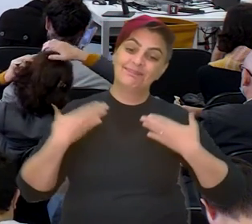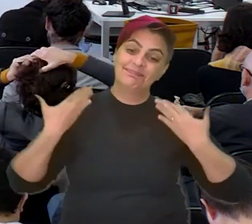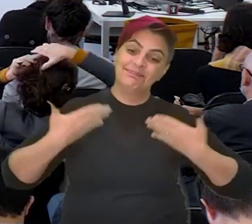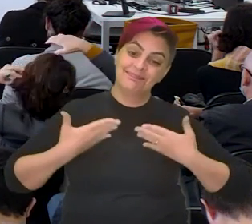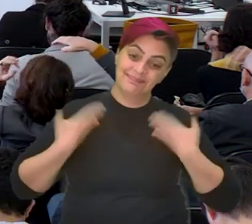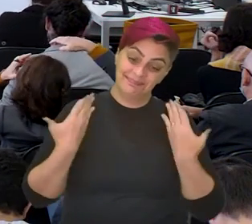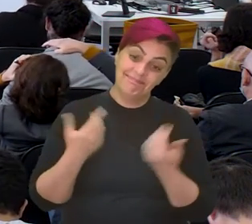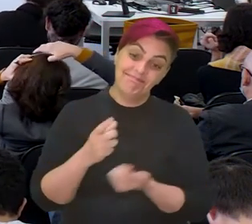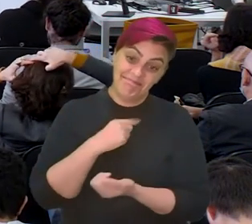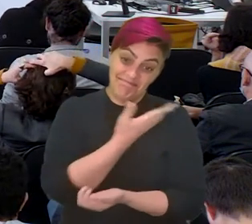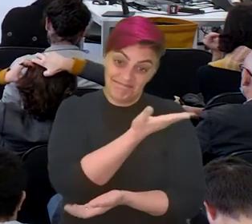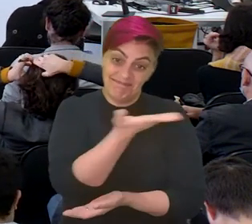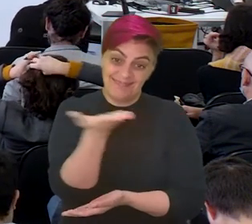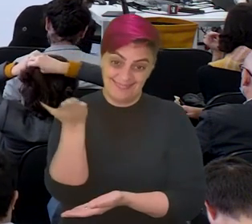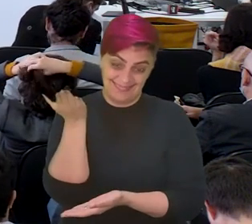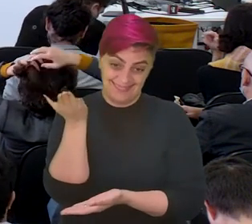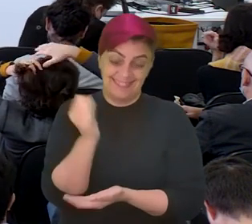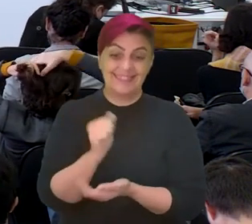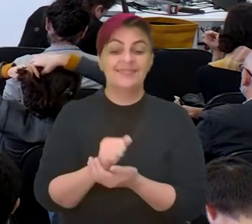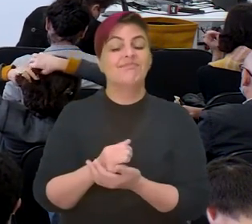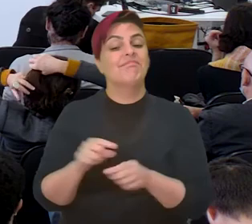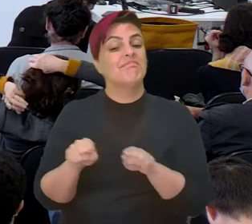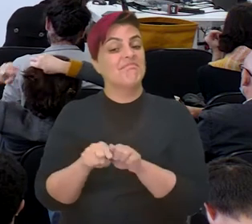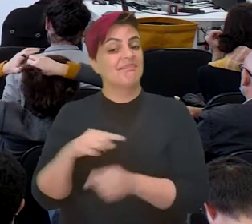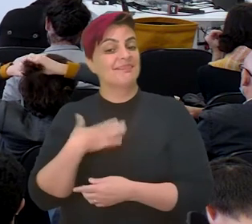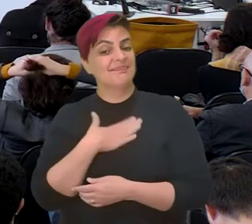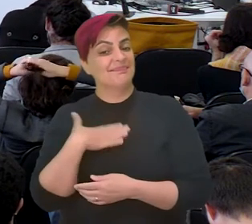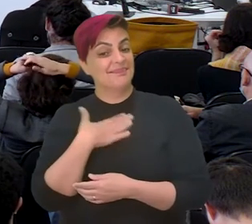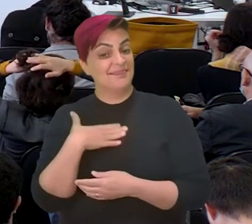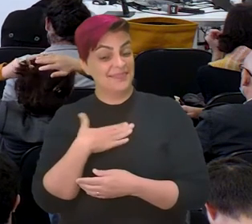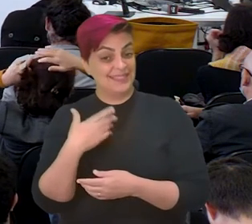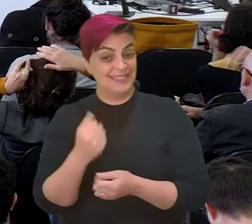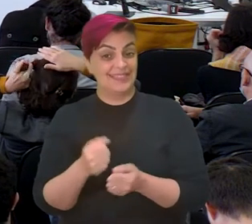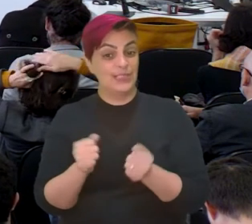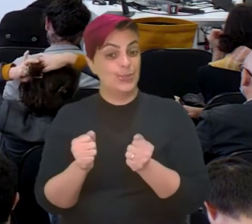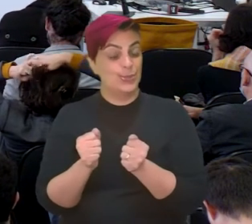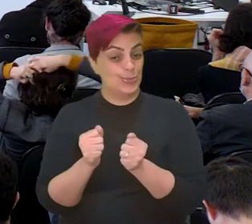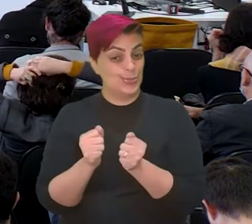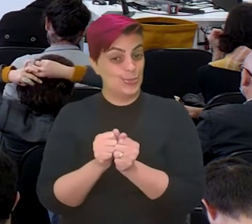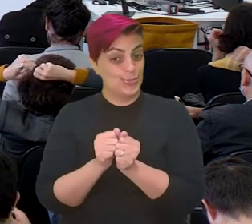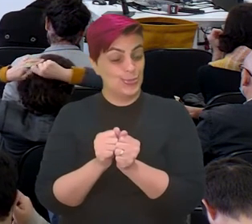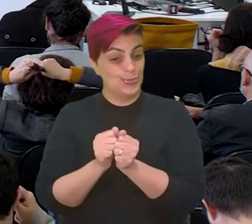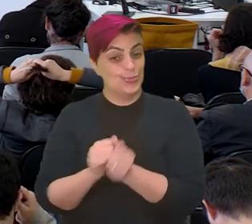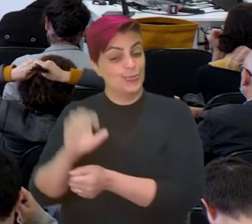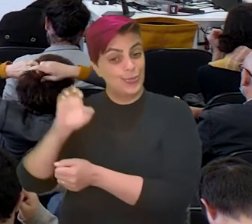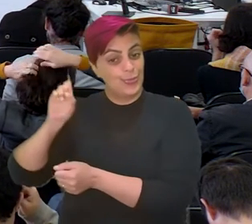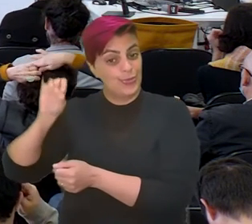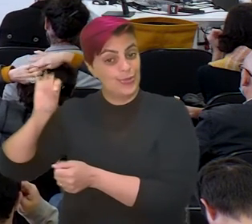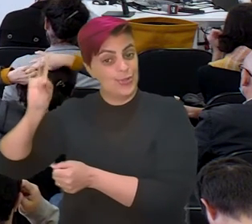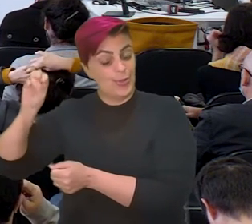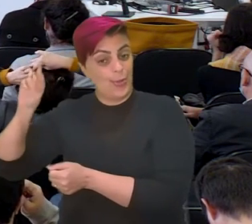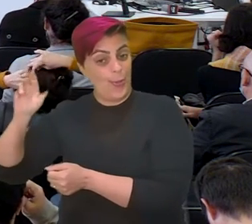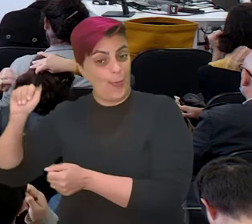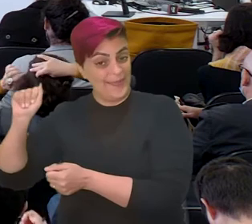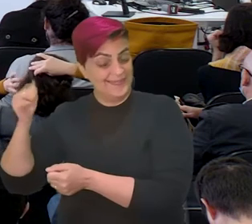muito grande tê-los aqui e um prazer poder realizar junto com a UBU Editora